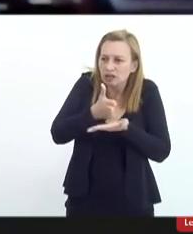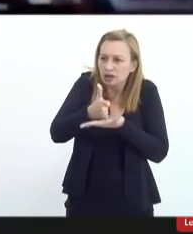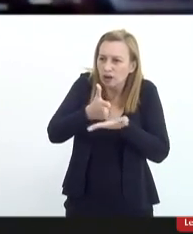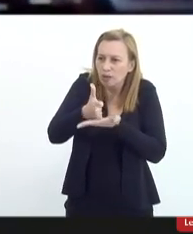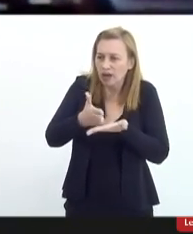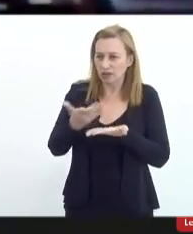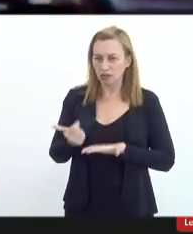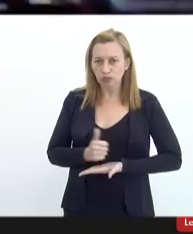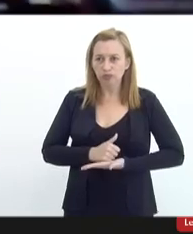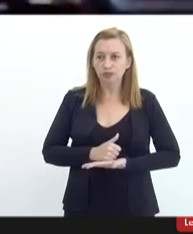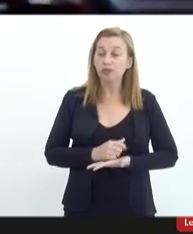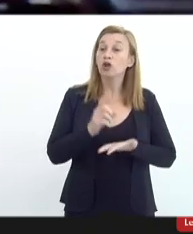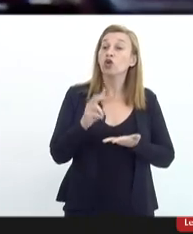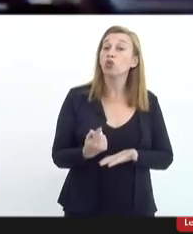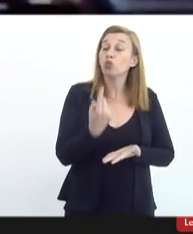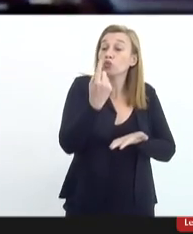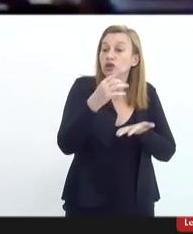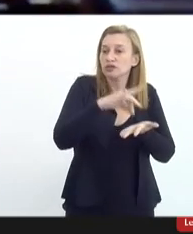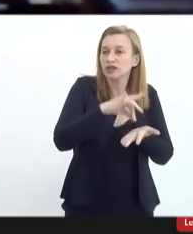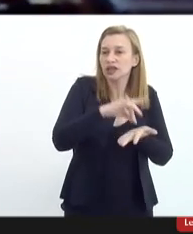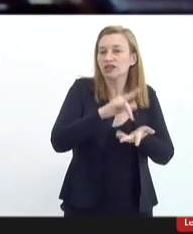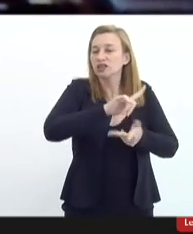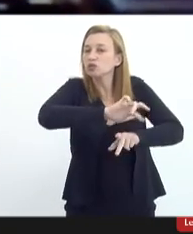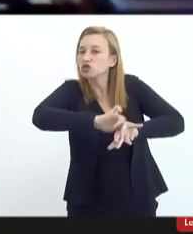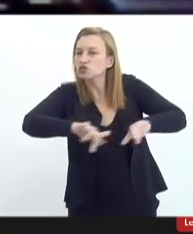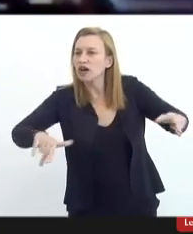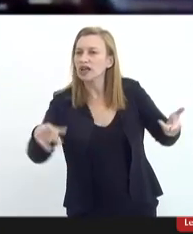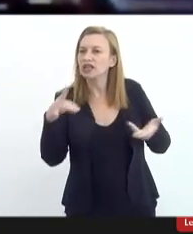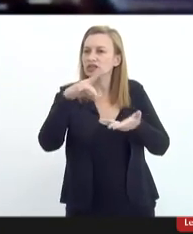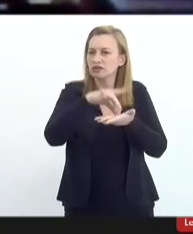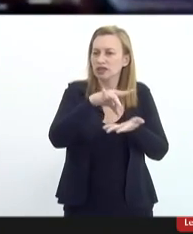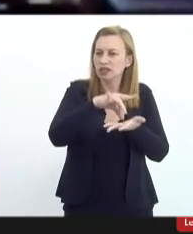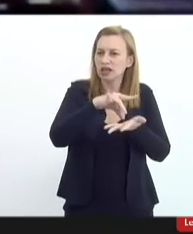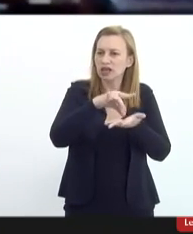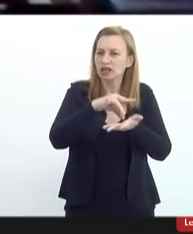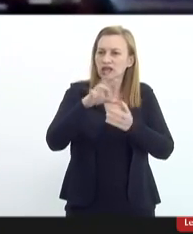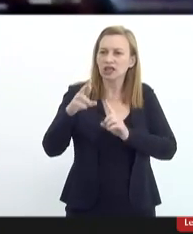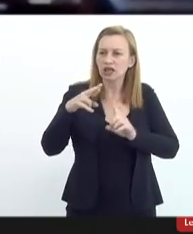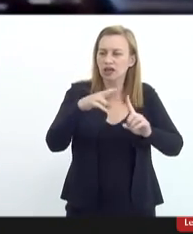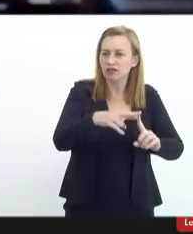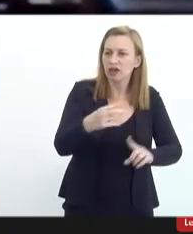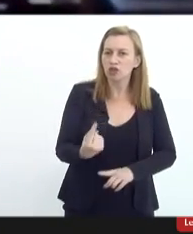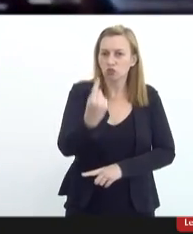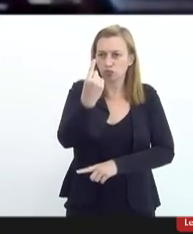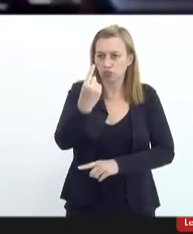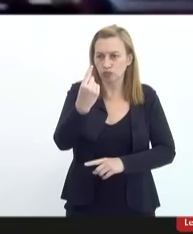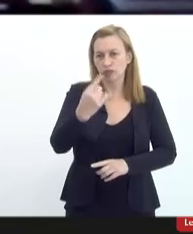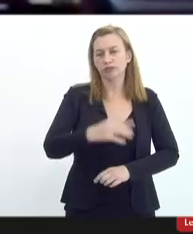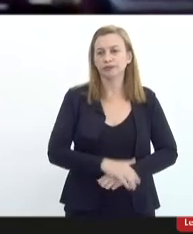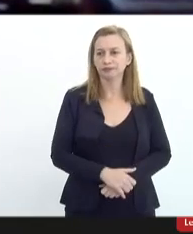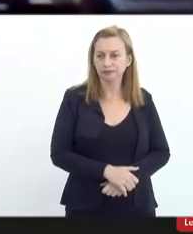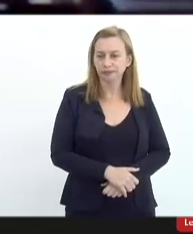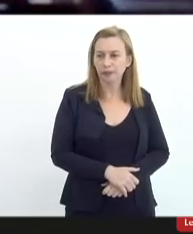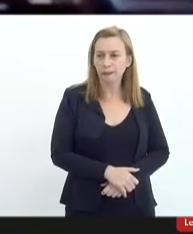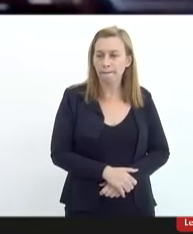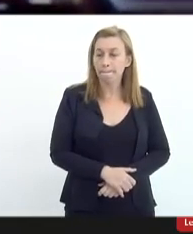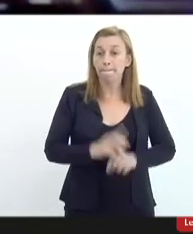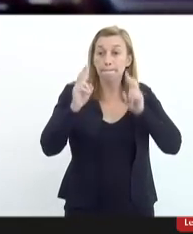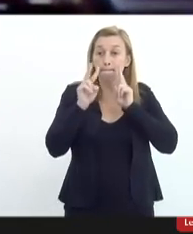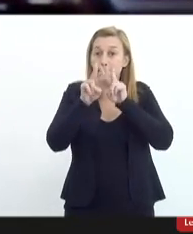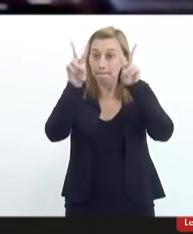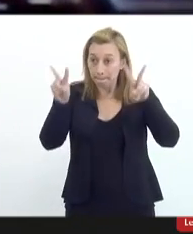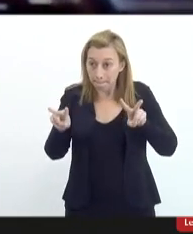nós temos inúmeras verdades e que refletem o mundo. Então, essa